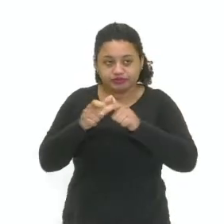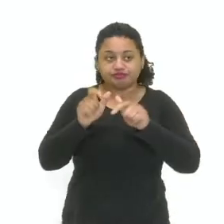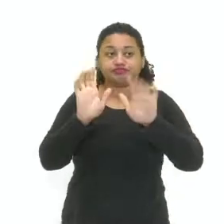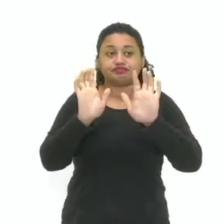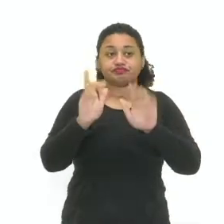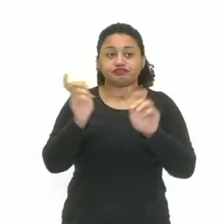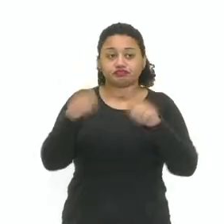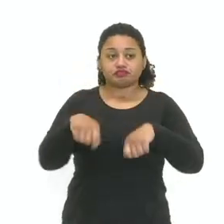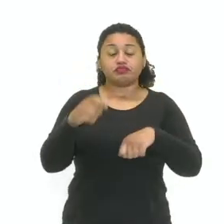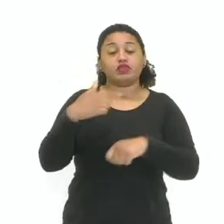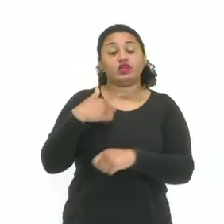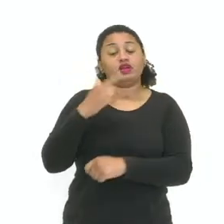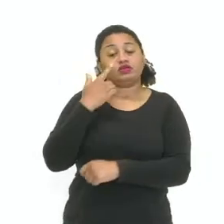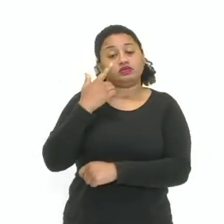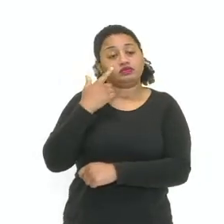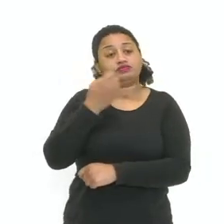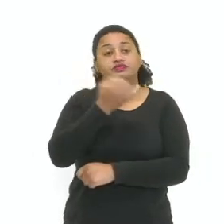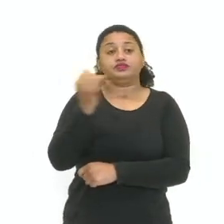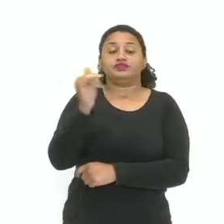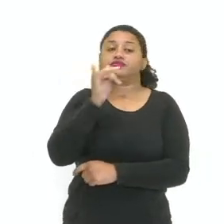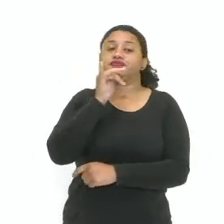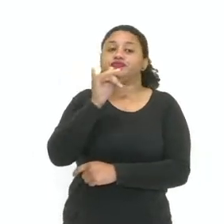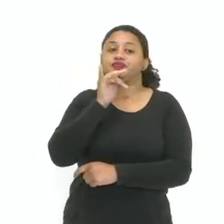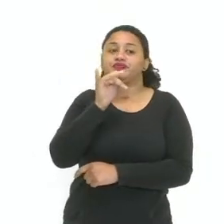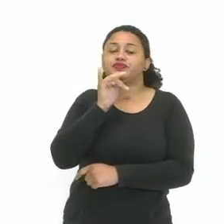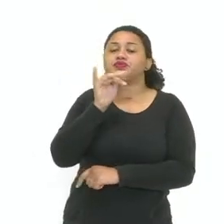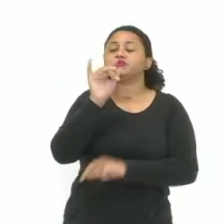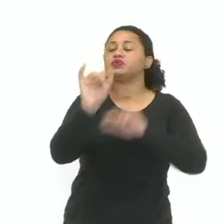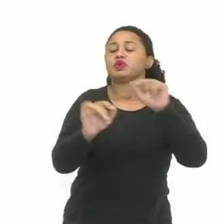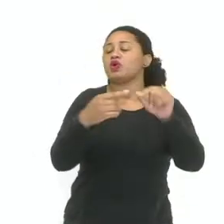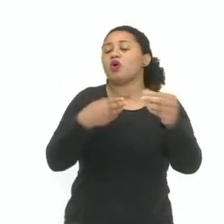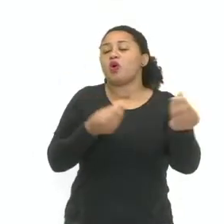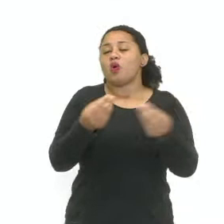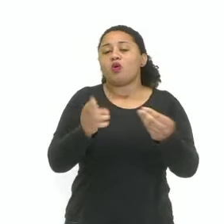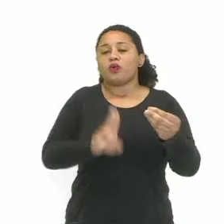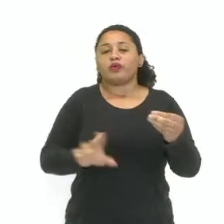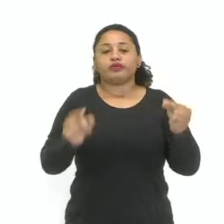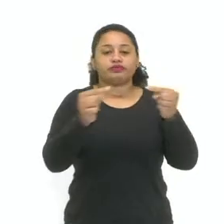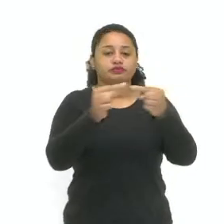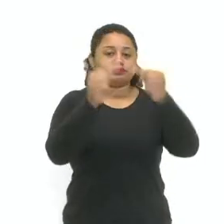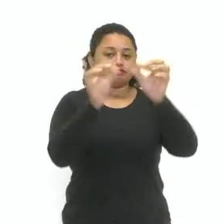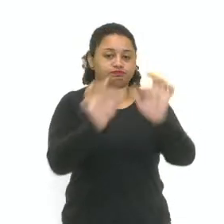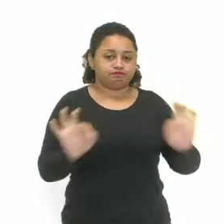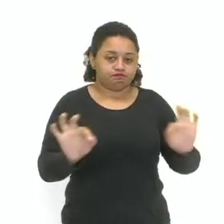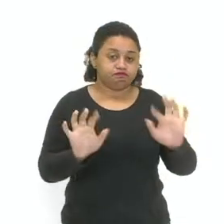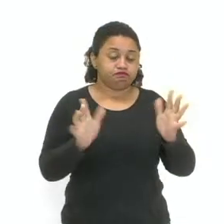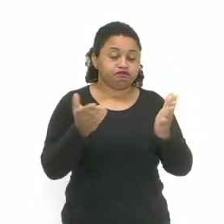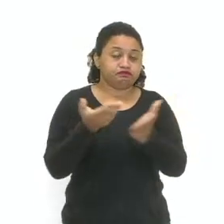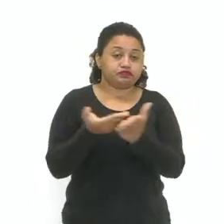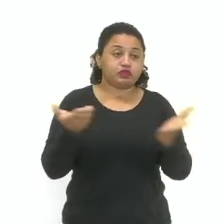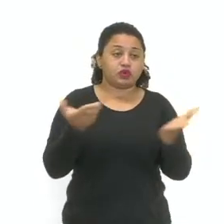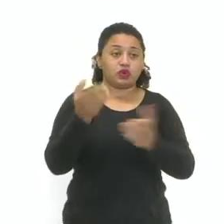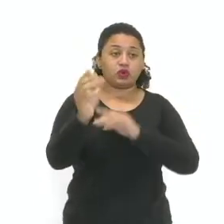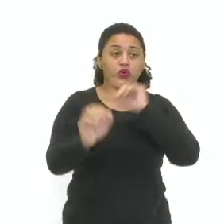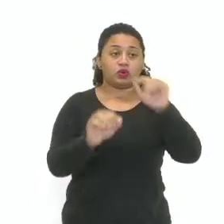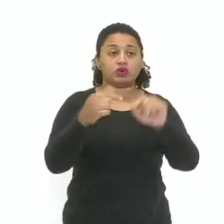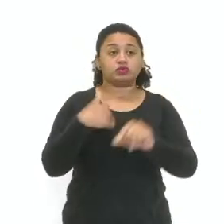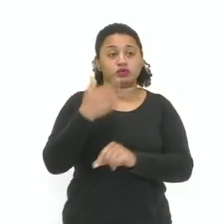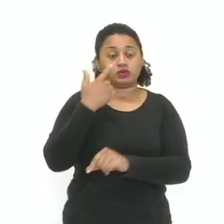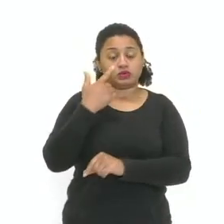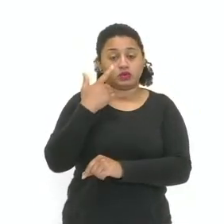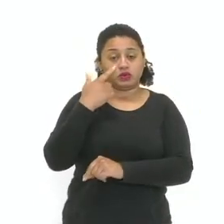isso funciona, Como que eu aplico a combinação simples. Na aula de hoje, nós vamos ver que